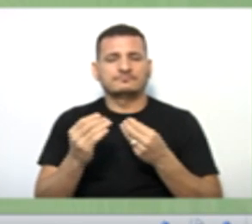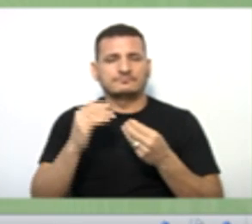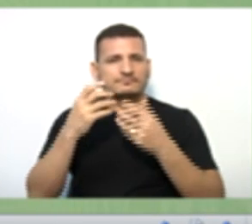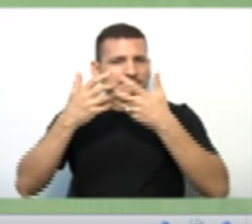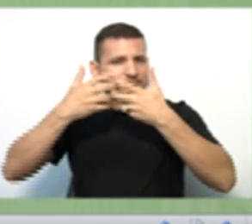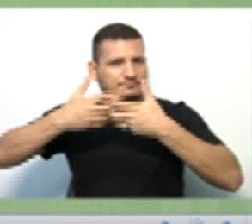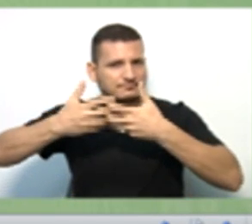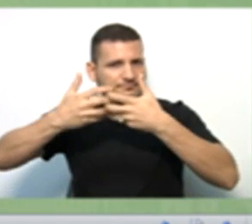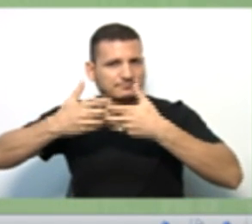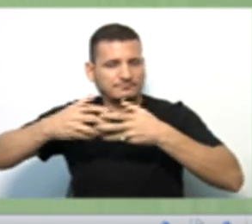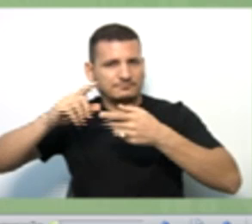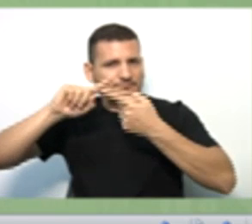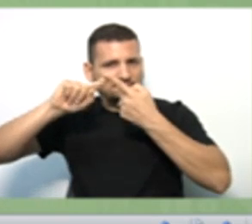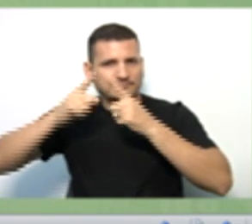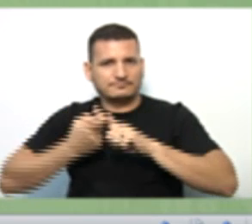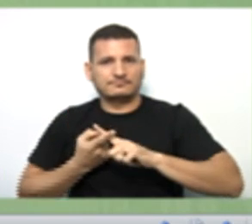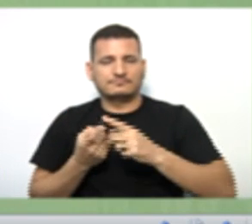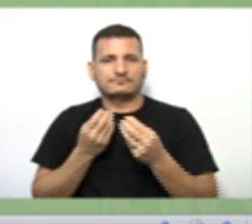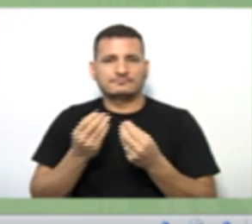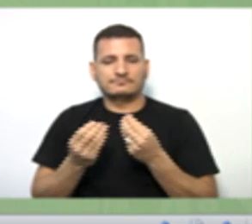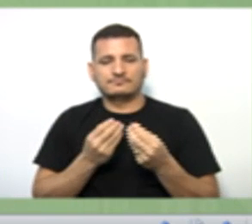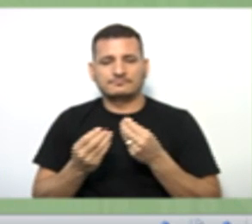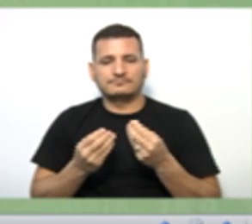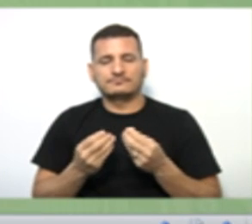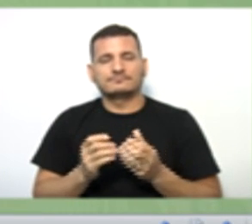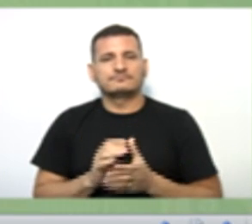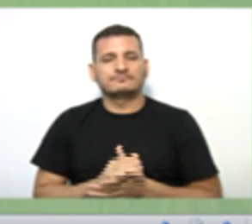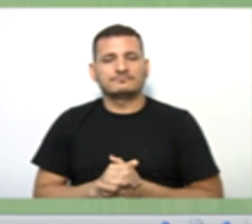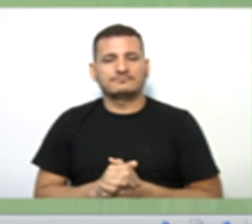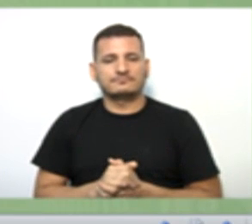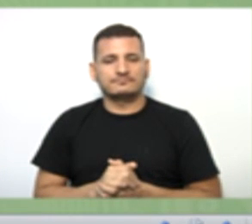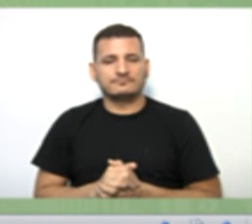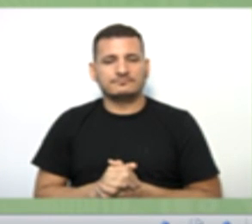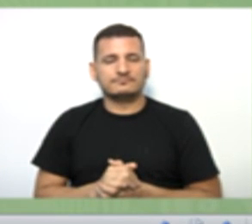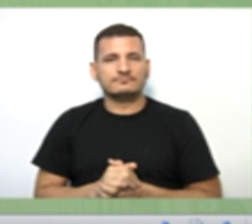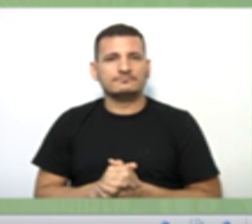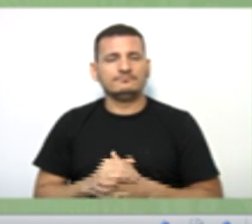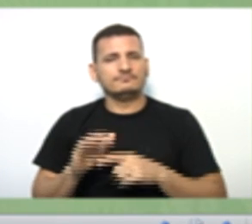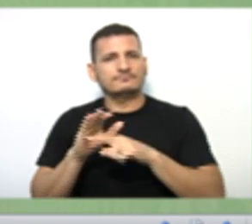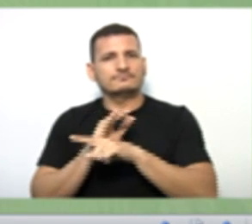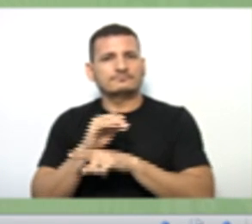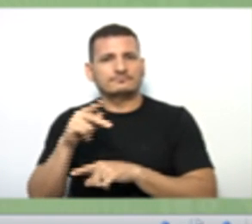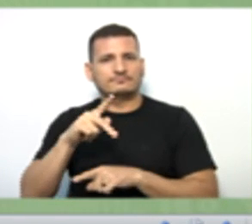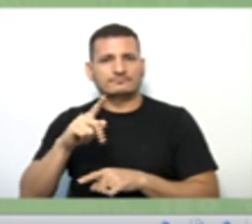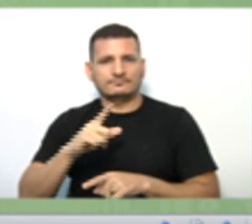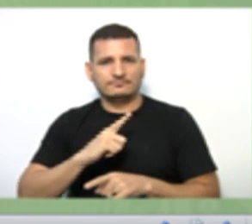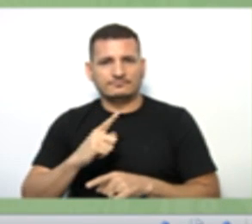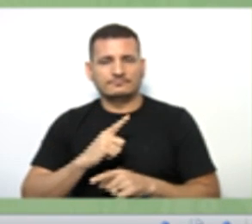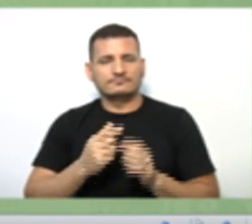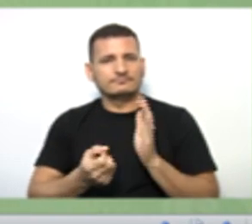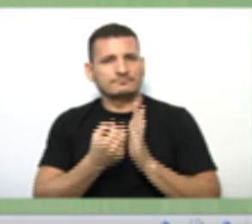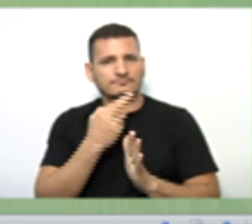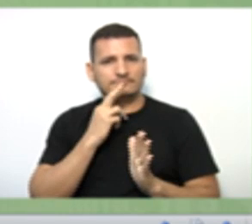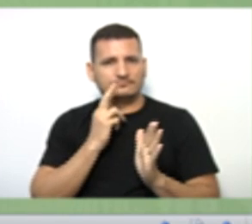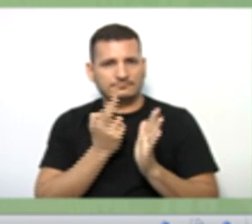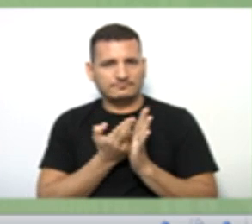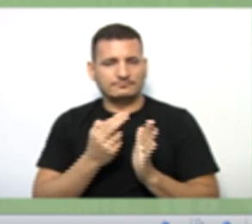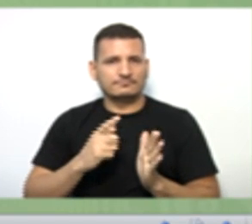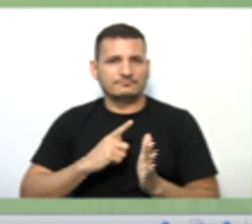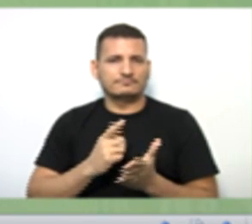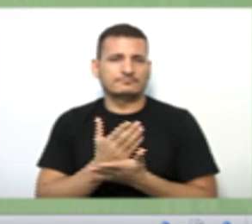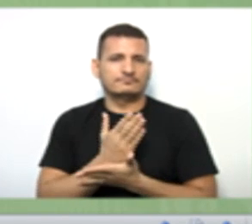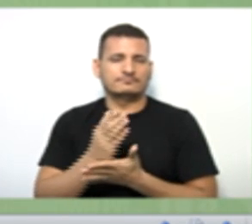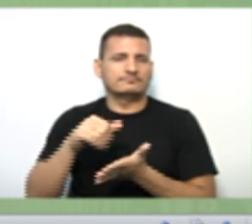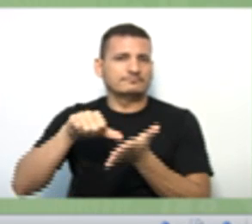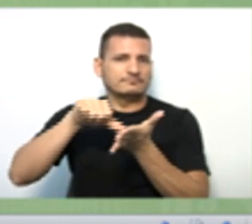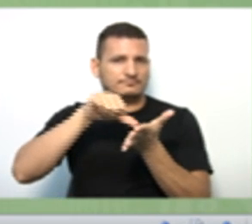raciocínio lógico? Você tem a resposta de algum aluno ou aluna aí, de algum polo, professor? Como podemos